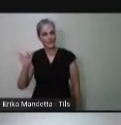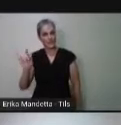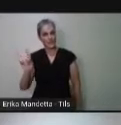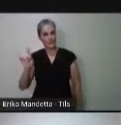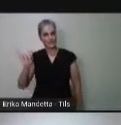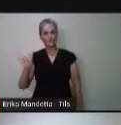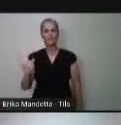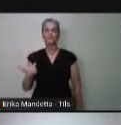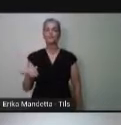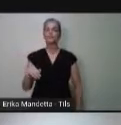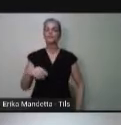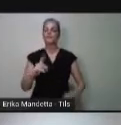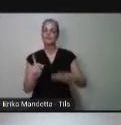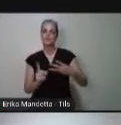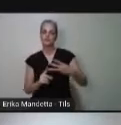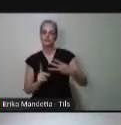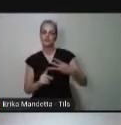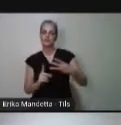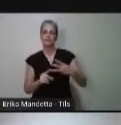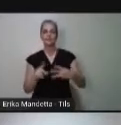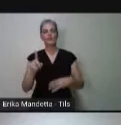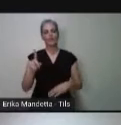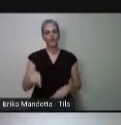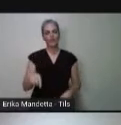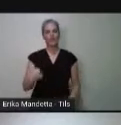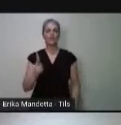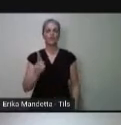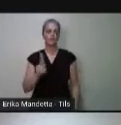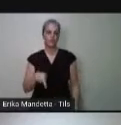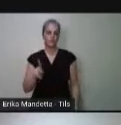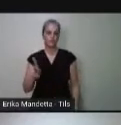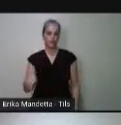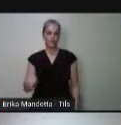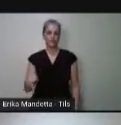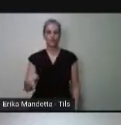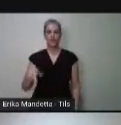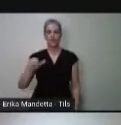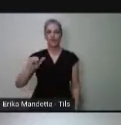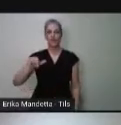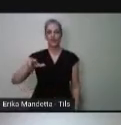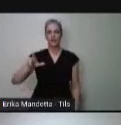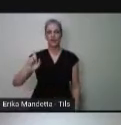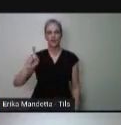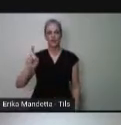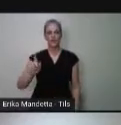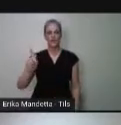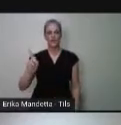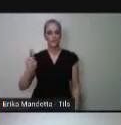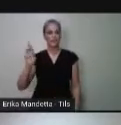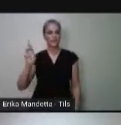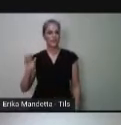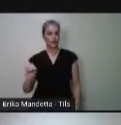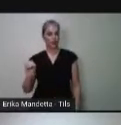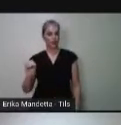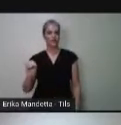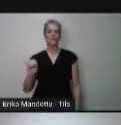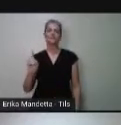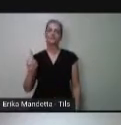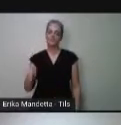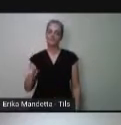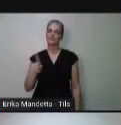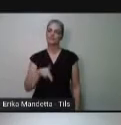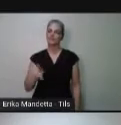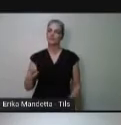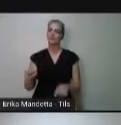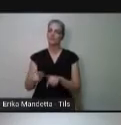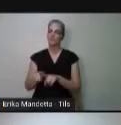de responsabilidade do professor Alexandro Braga Vieira, que também é professor do Centro de Educação,